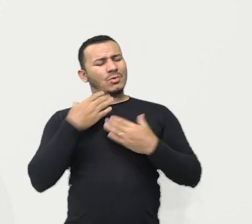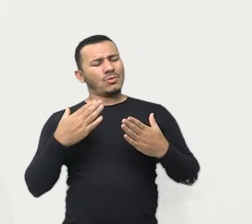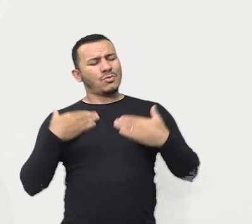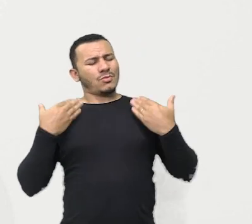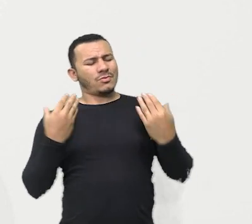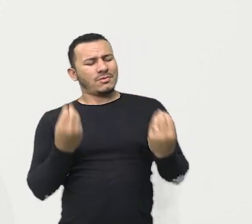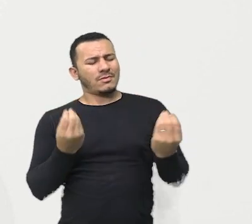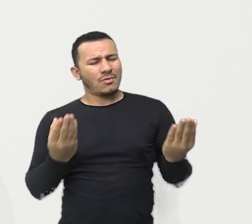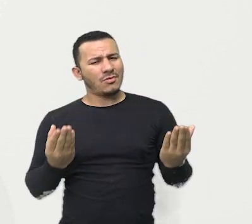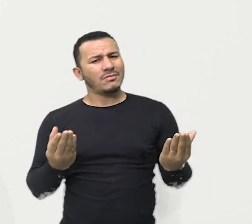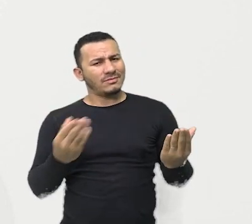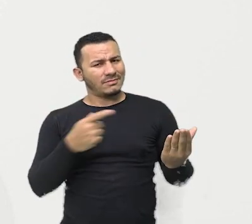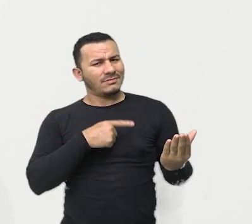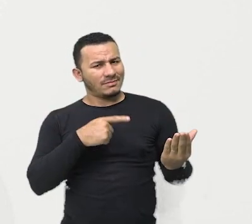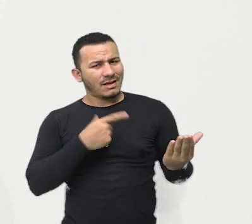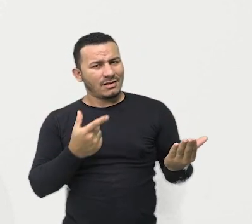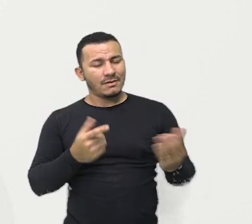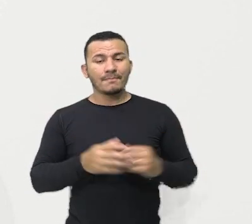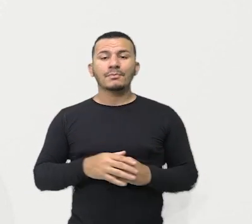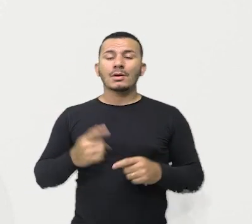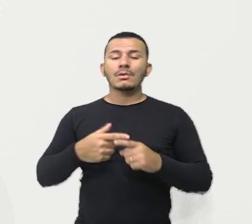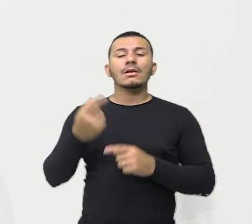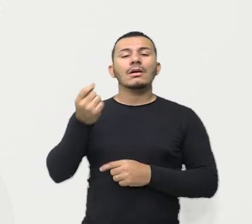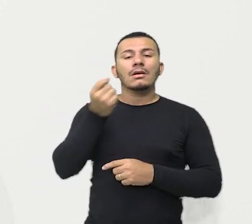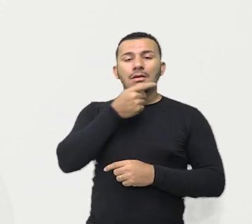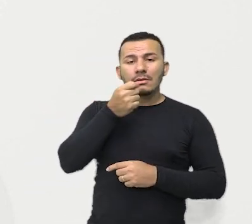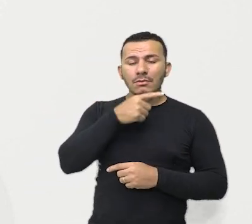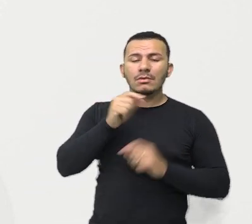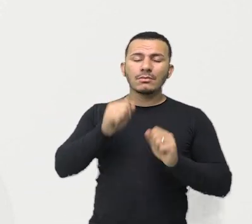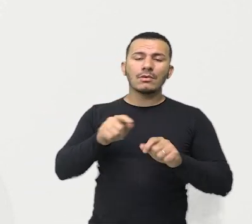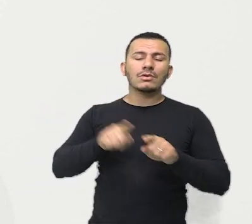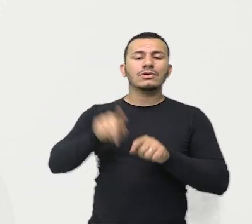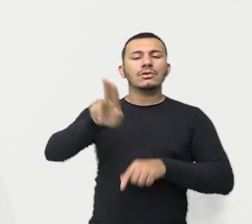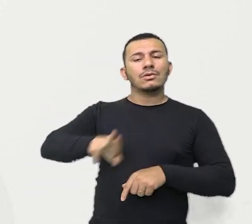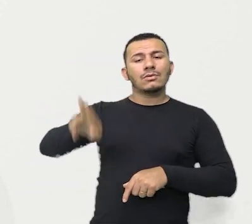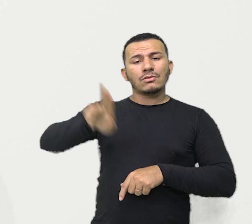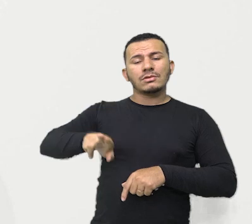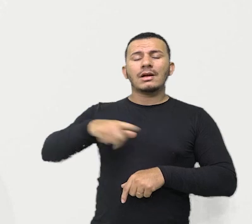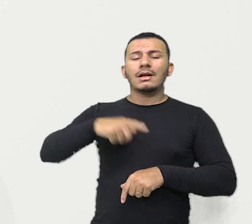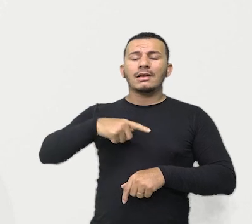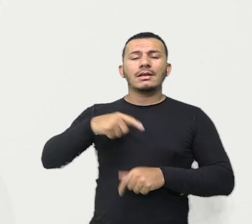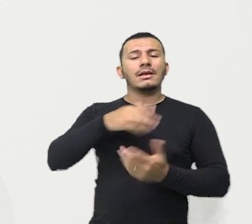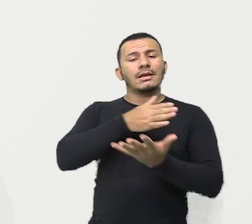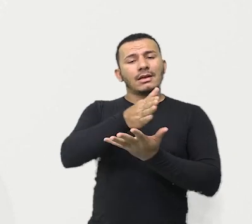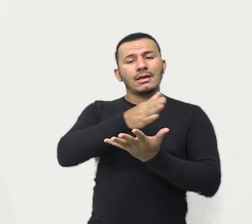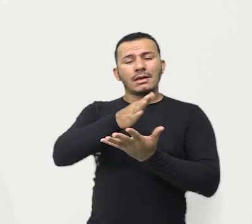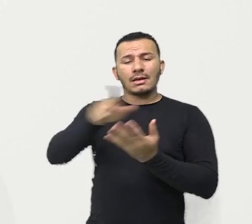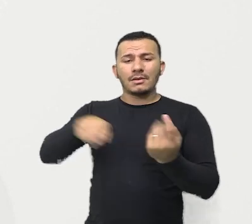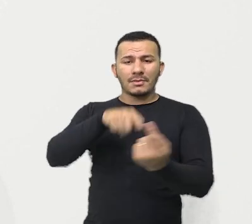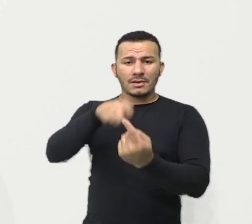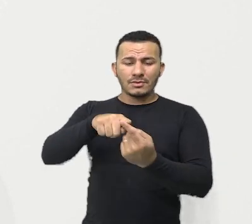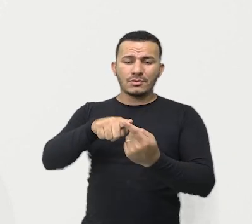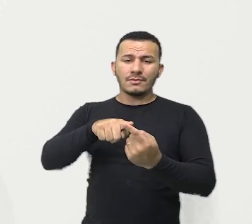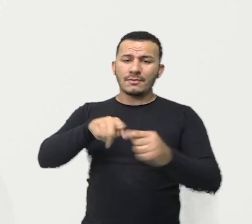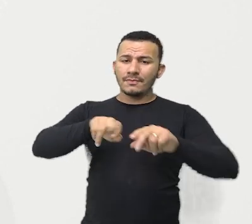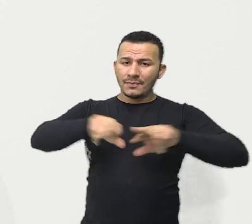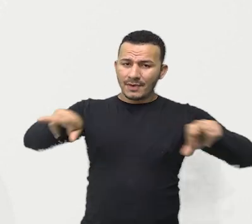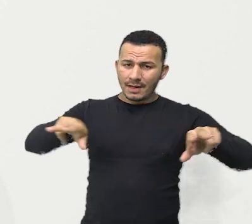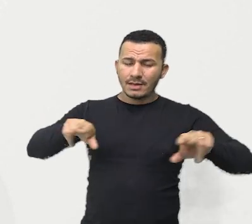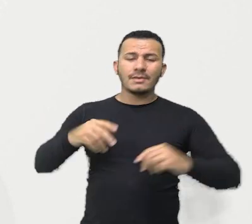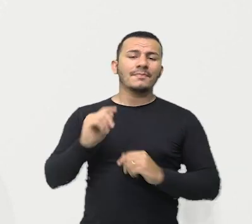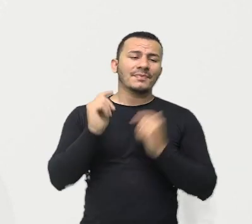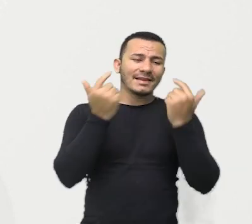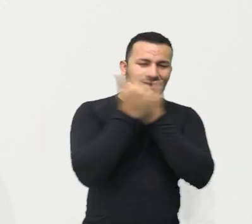inesperado. O humor é um efeito de sentido que pode ser empregado com diferentes objetivos. Fazer